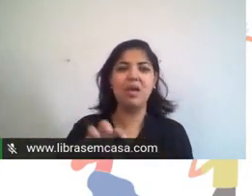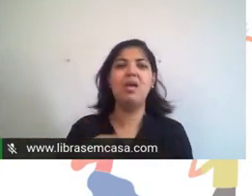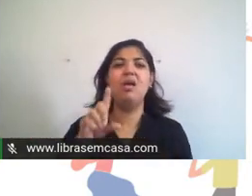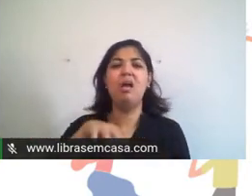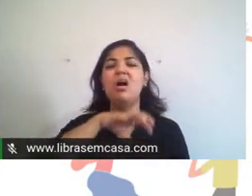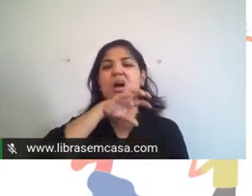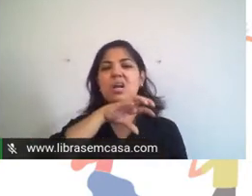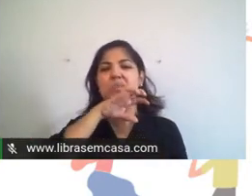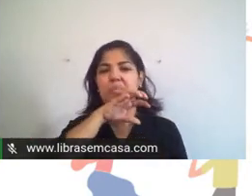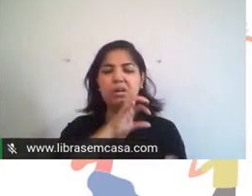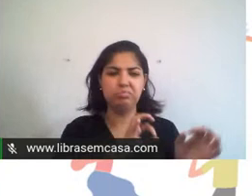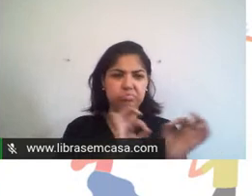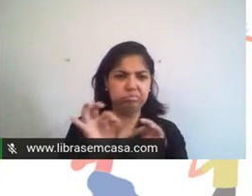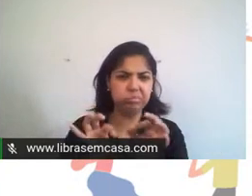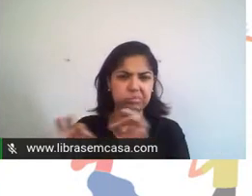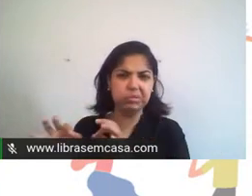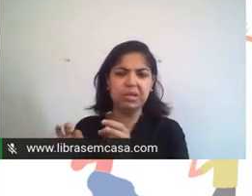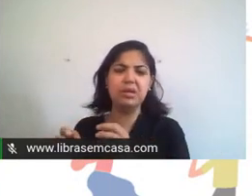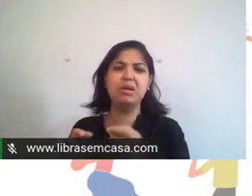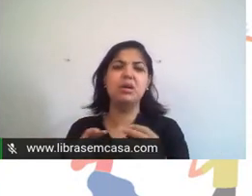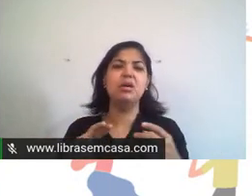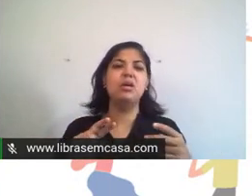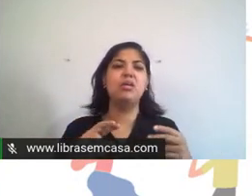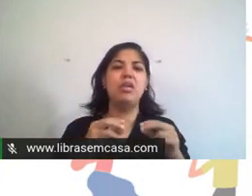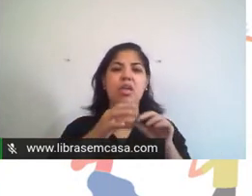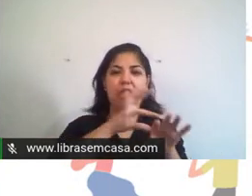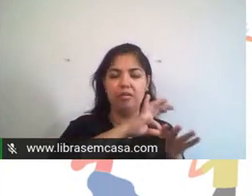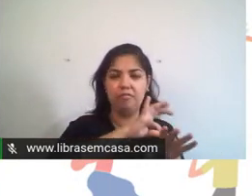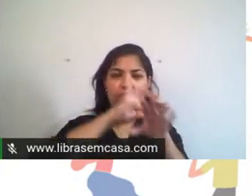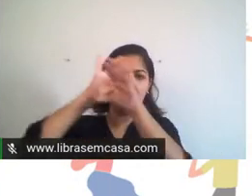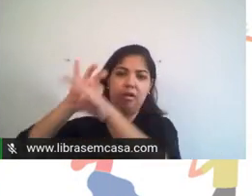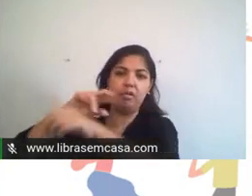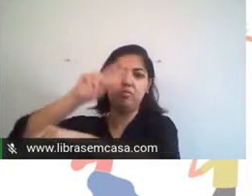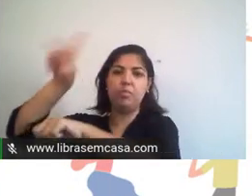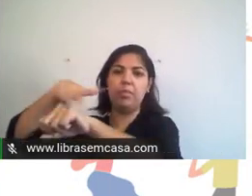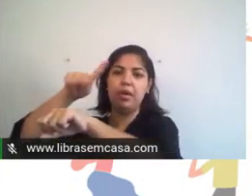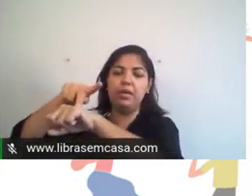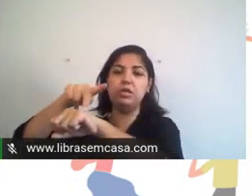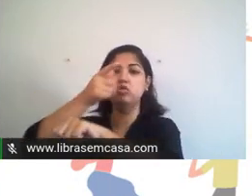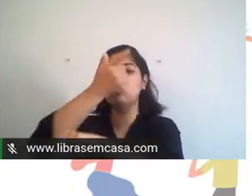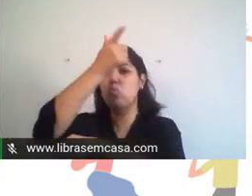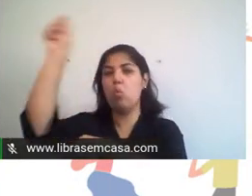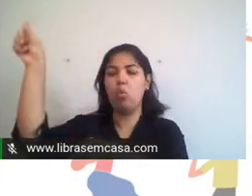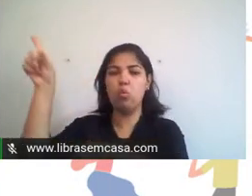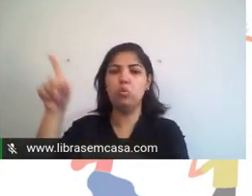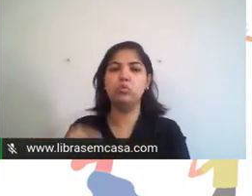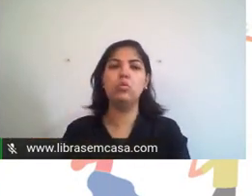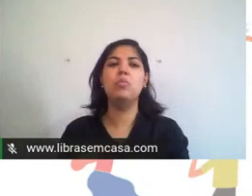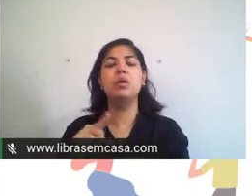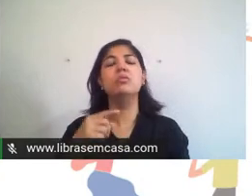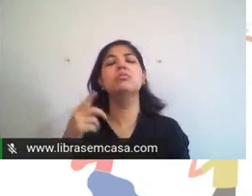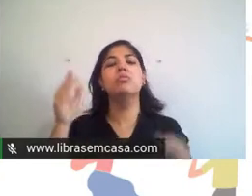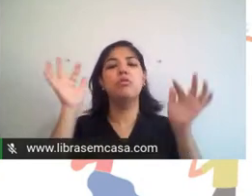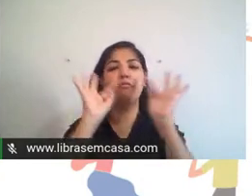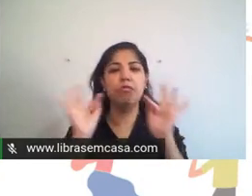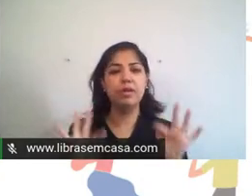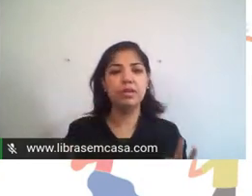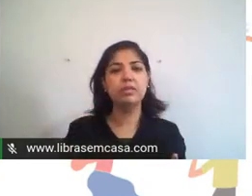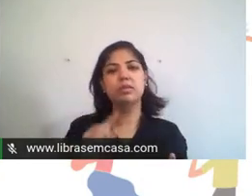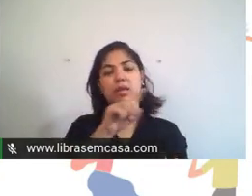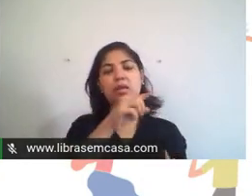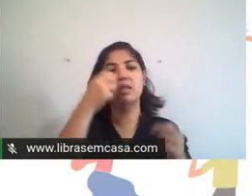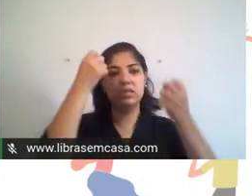certas partes do mundo e são enviados para outros países. Mas eu também fico feliz com a fala dela, não só por ela ter explicitado